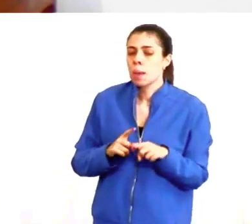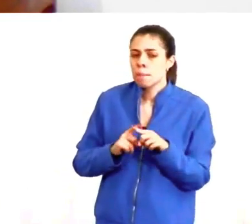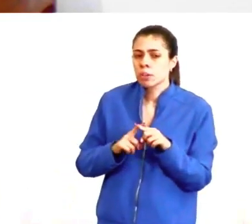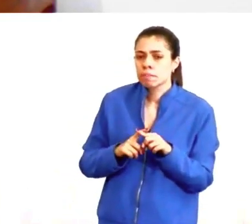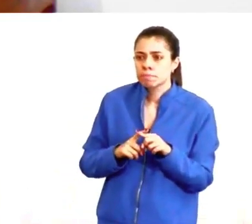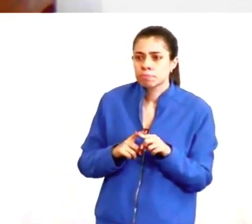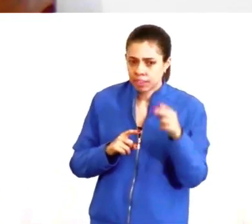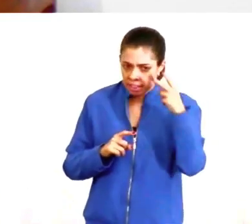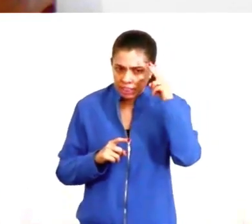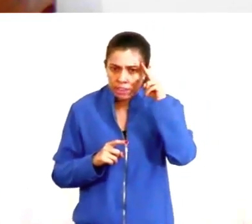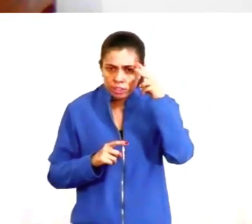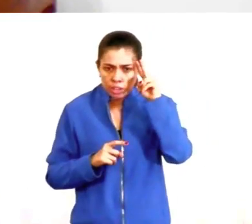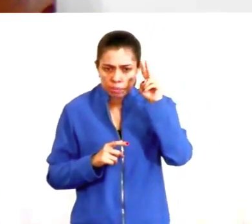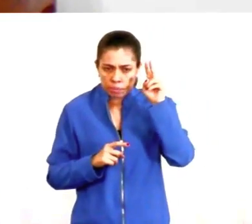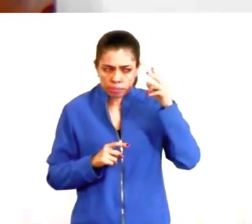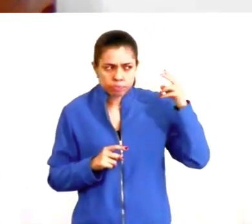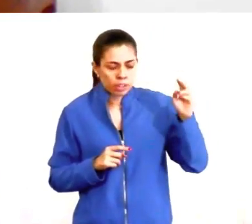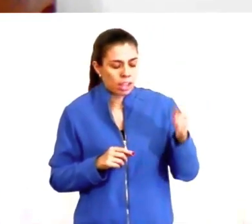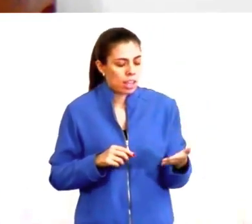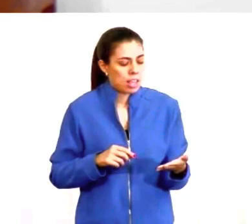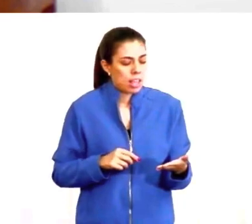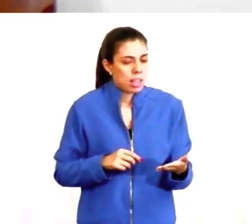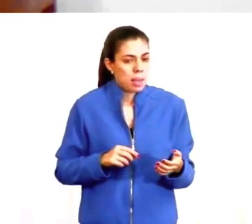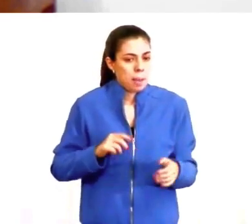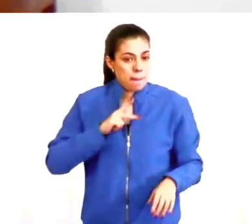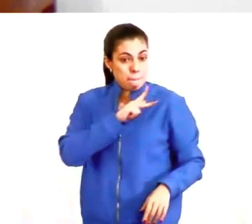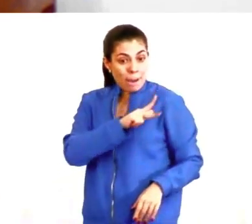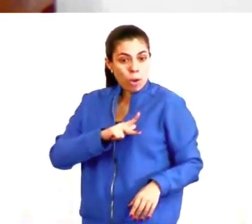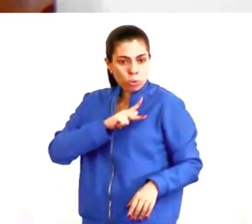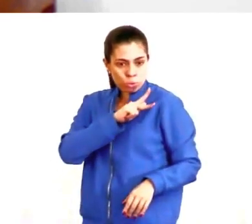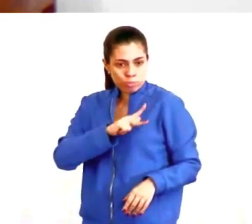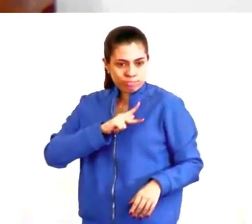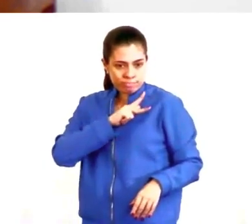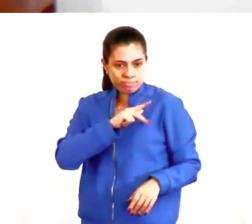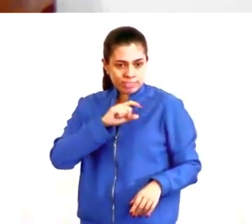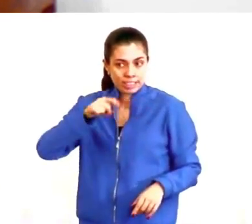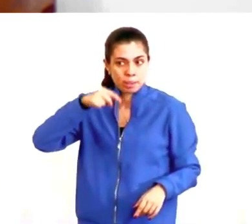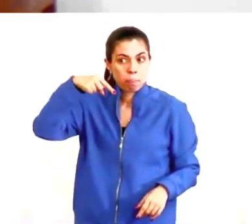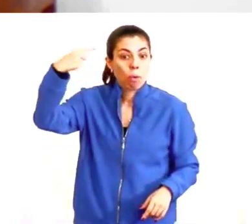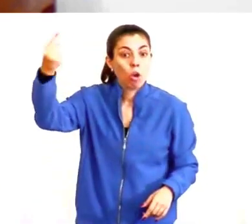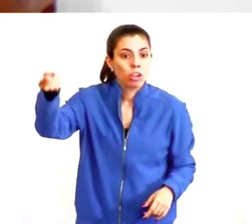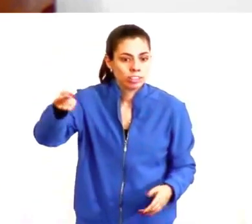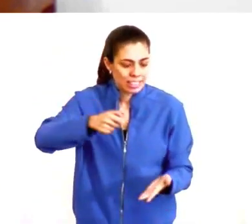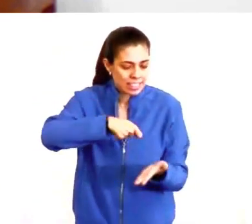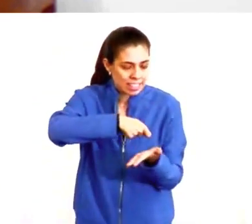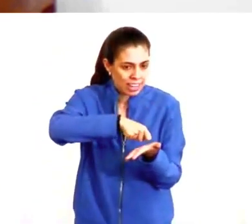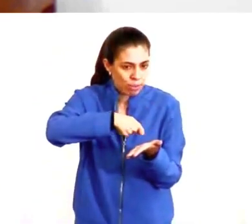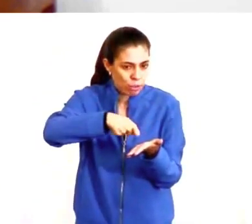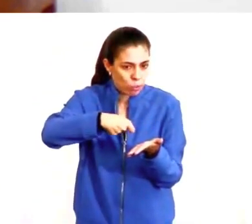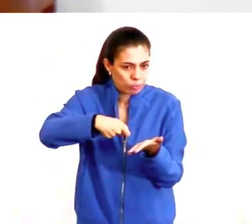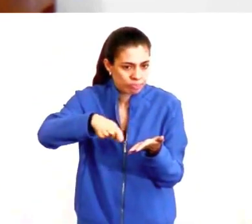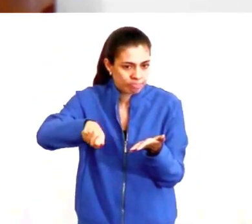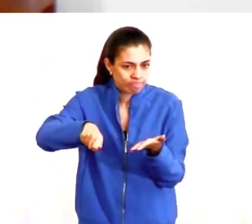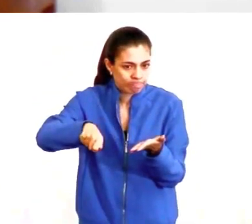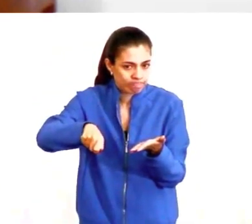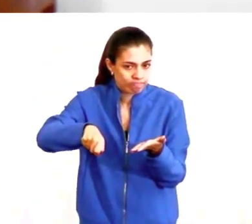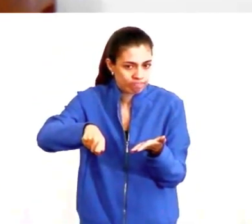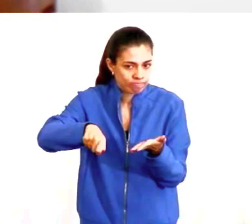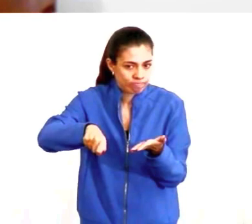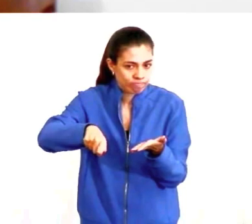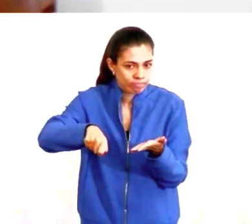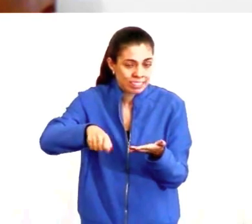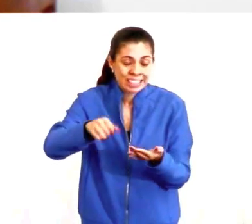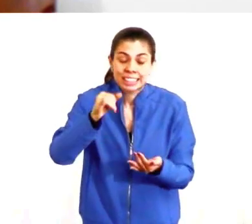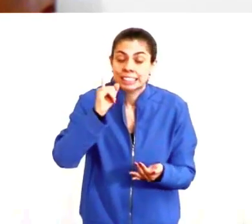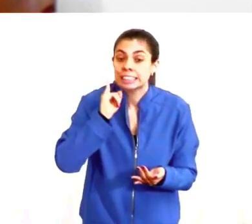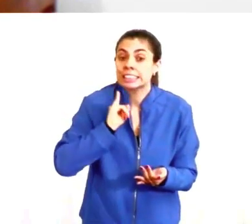de verdade, no coração, se nosso coração não pulsar em nível de certeza avançadíssima